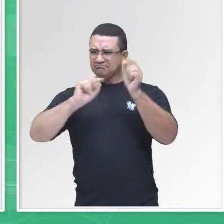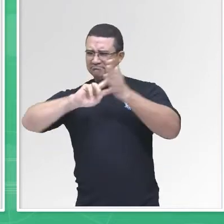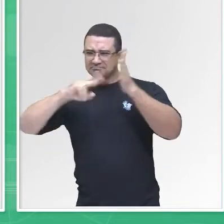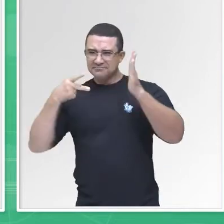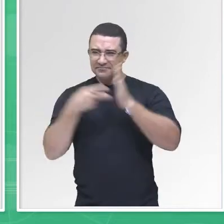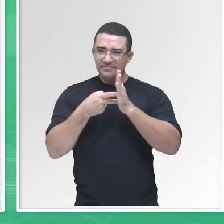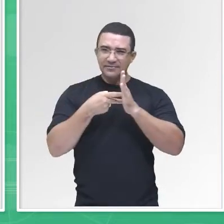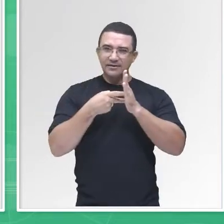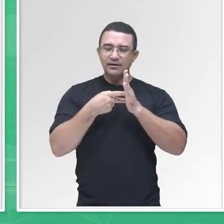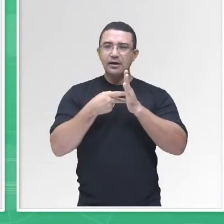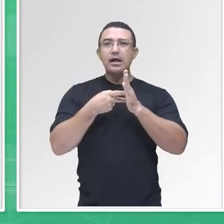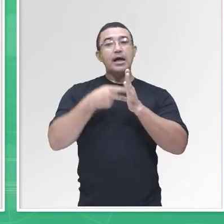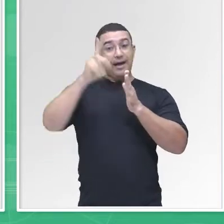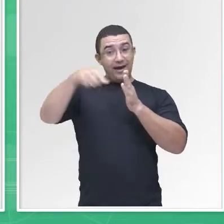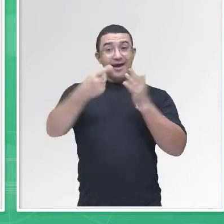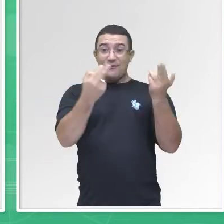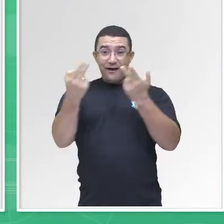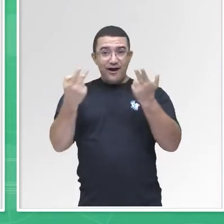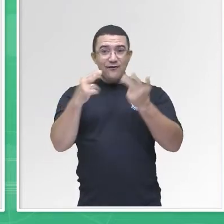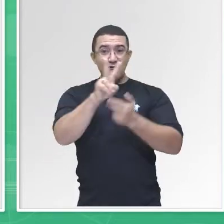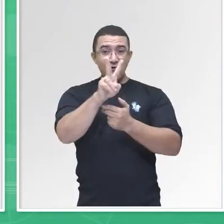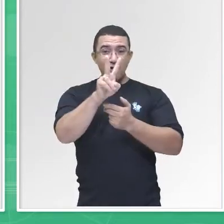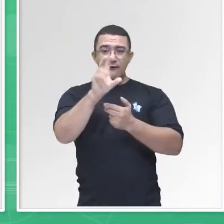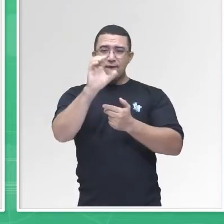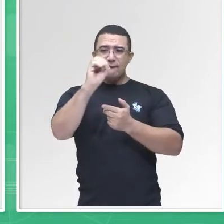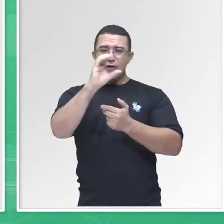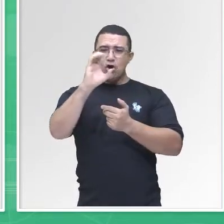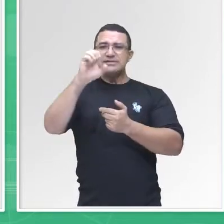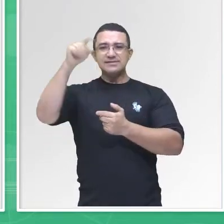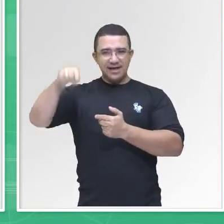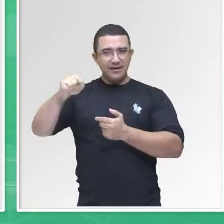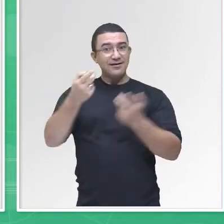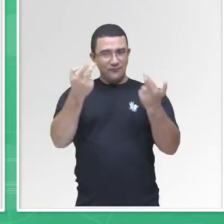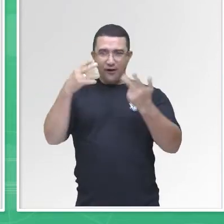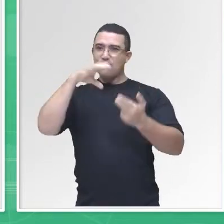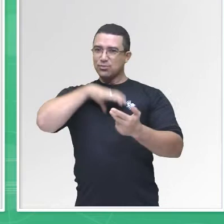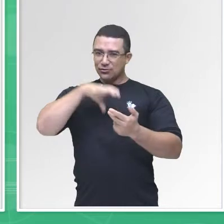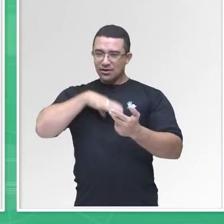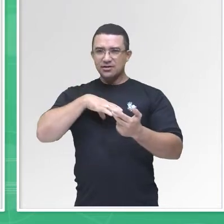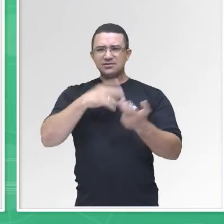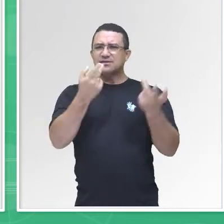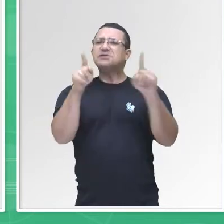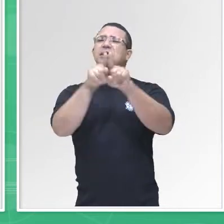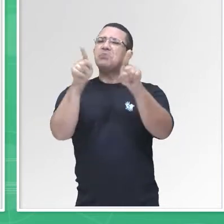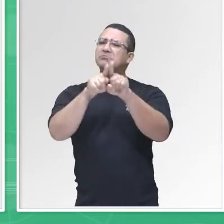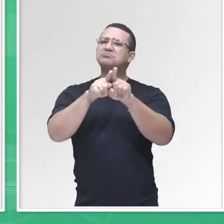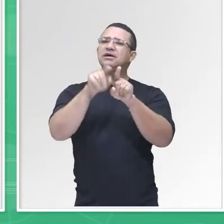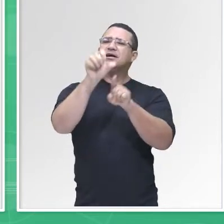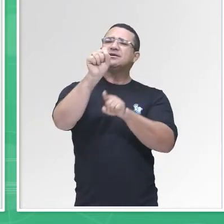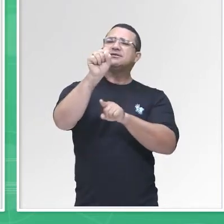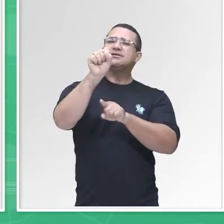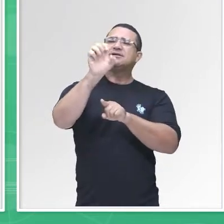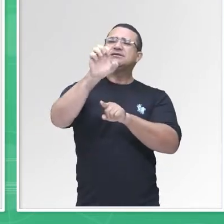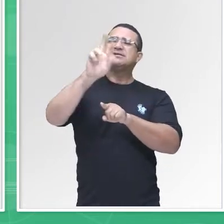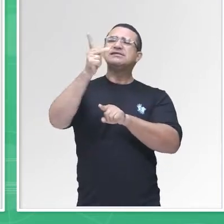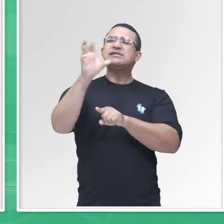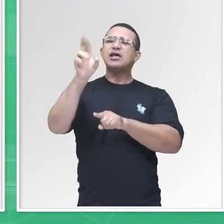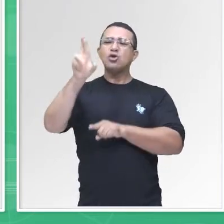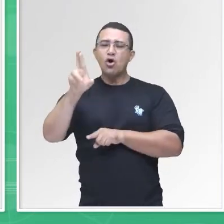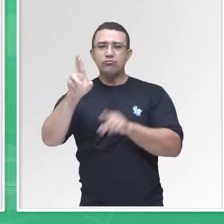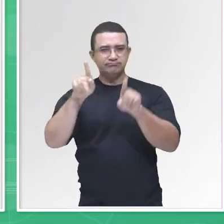usted significa, que é o nosso você, né? Vai ter o sentido de senhor, senhora. Aí a gente já percebe a questão